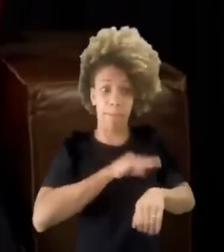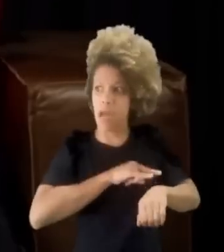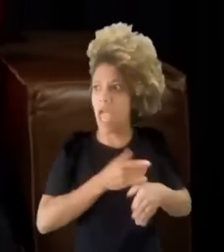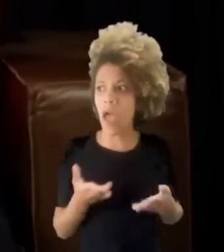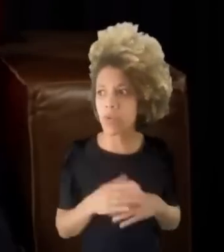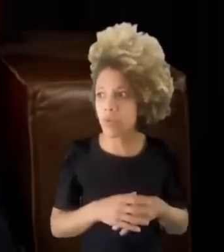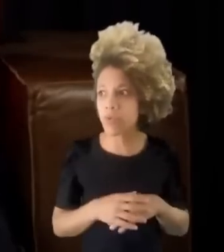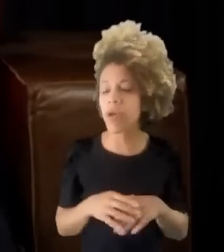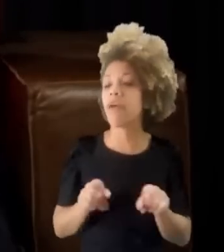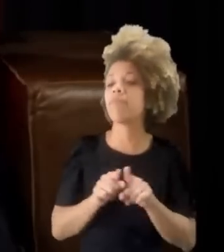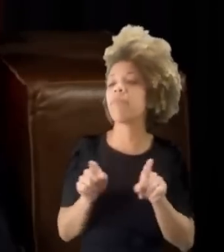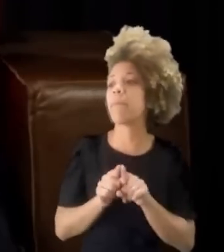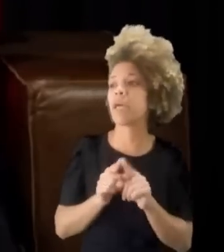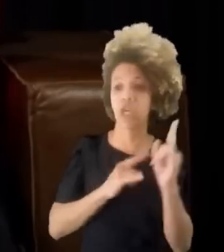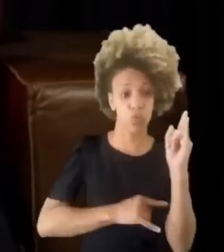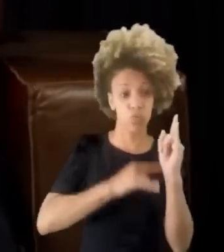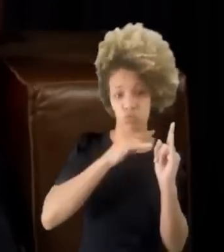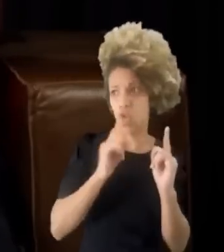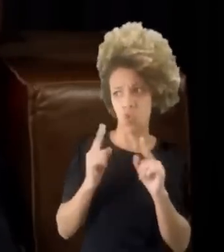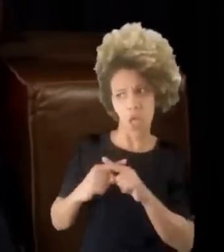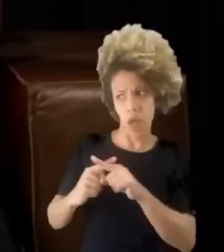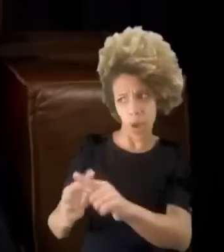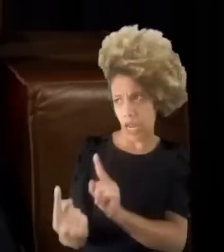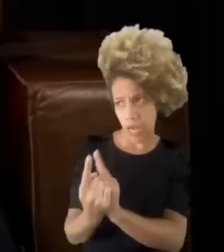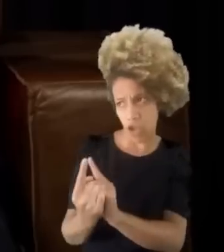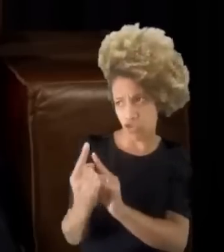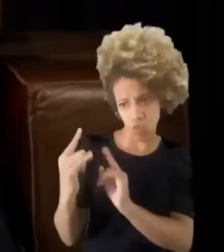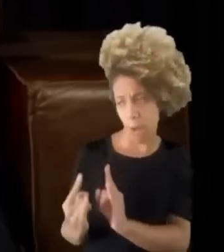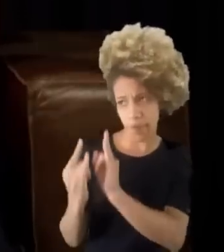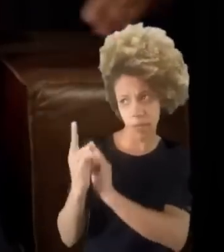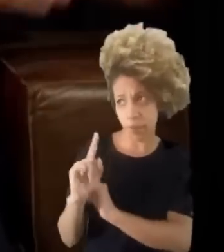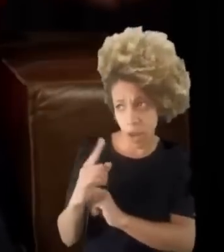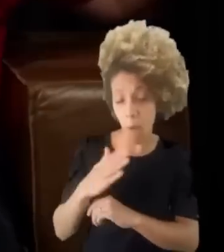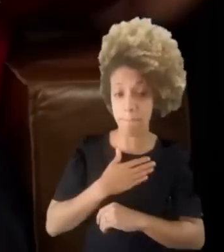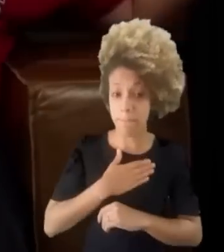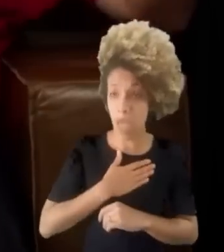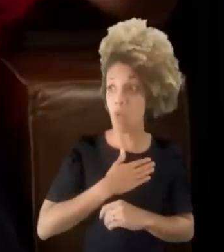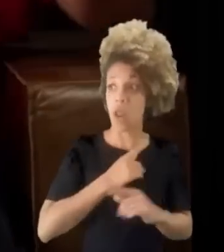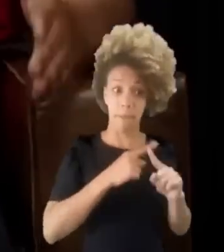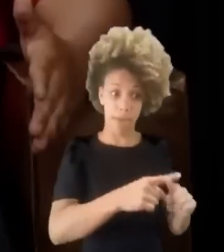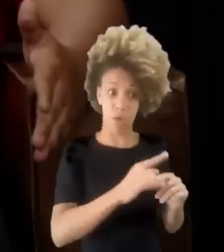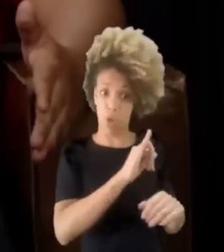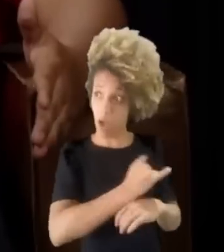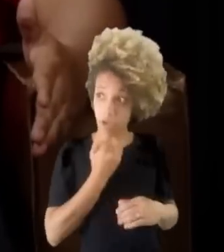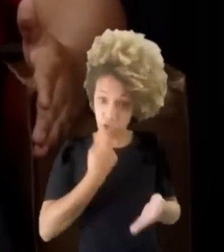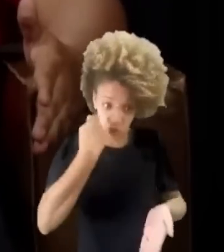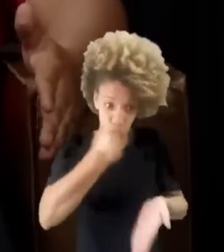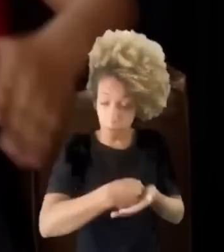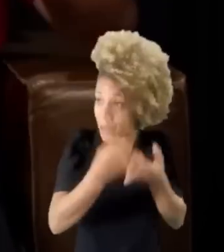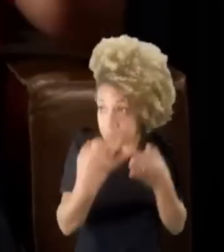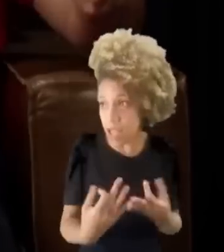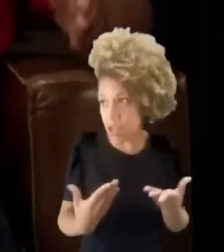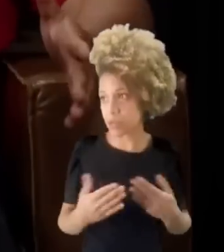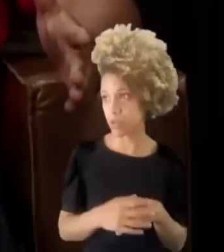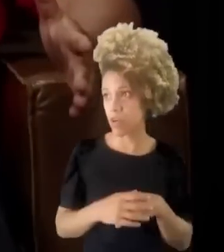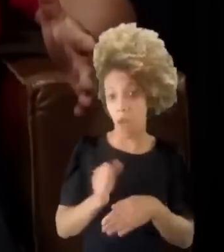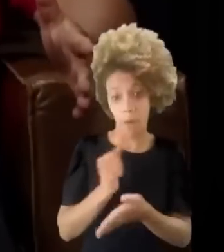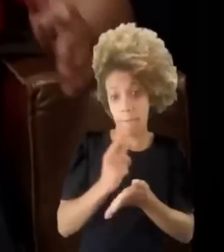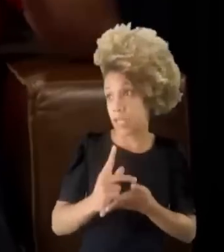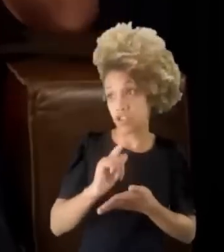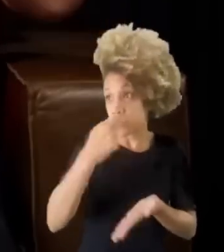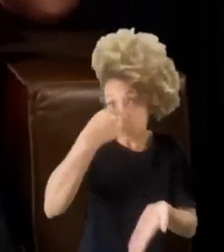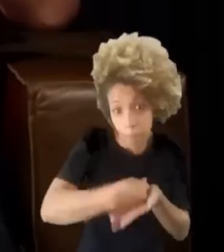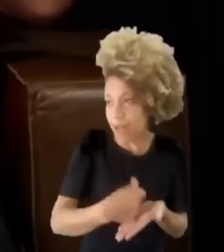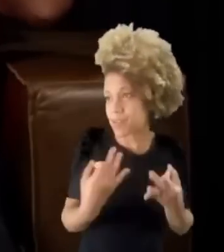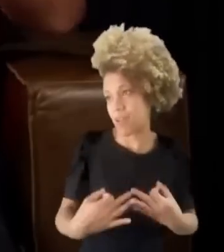a mesma coisa do cara que ela subiu o apartamento meu inimigo não é o cara do apartamento meu inimigo é iFood que não tá me pagando direito entendeu é o aplicativo que não